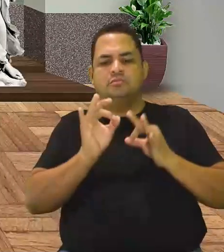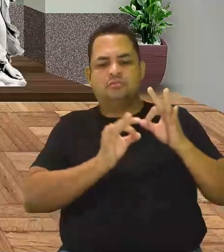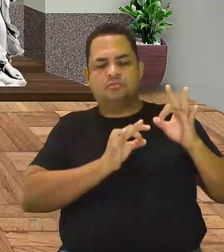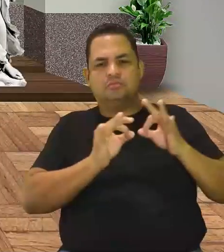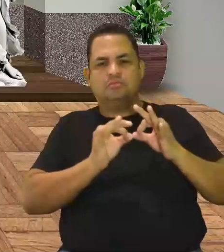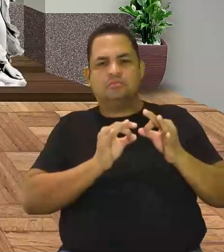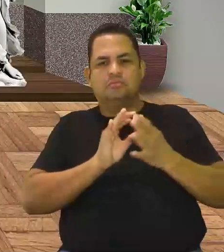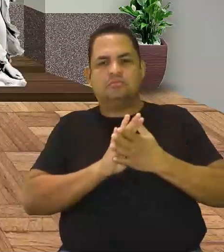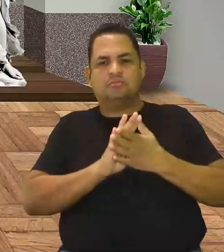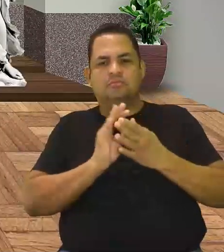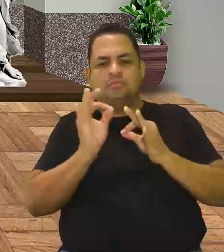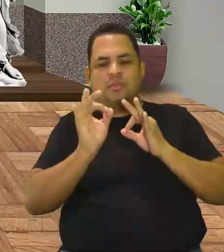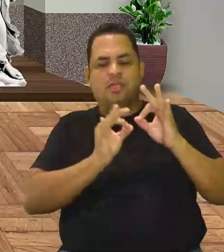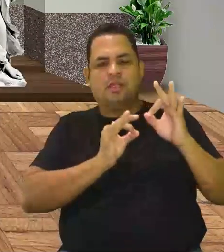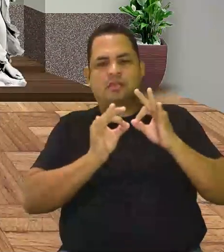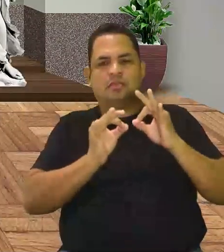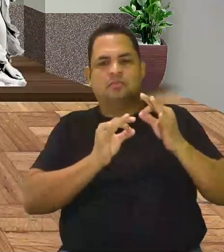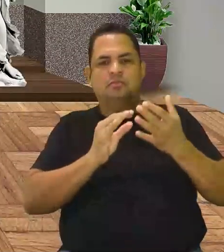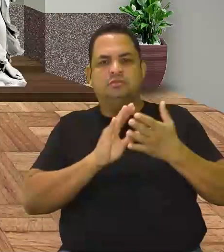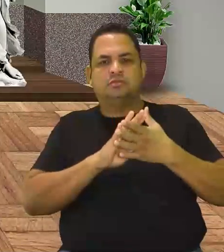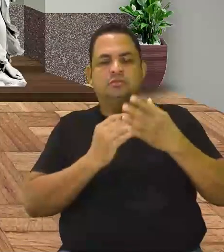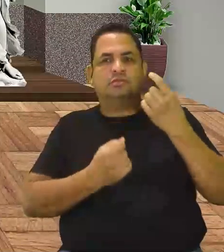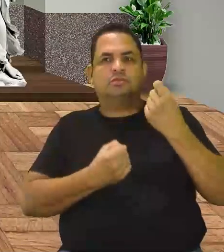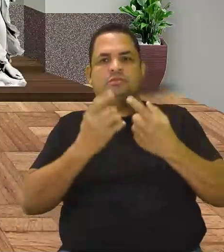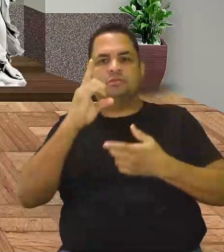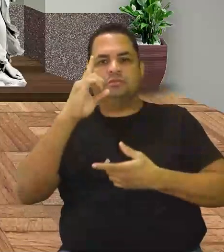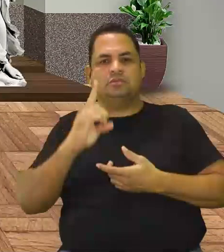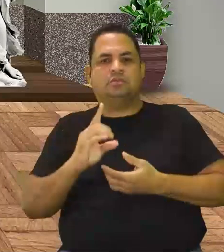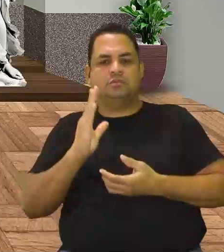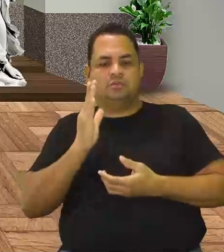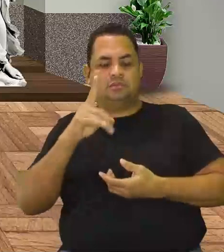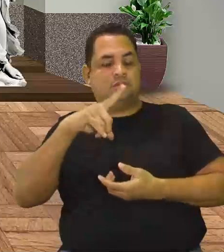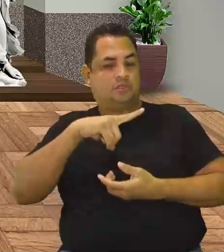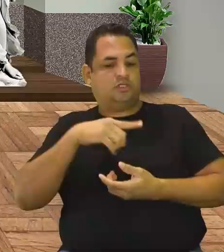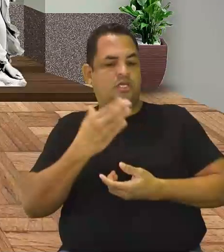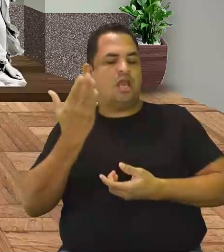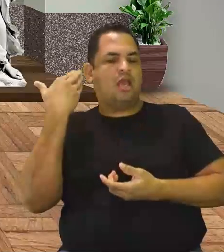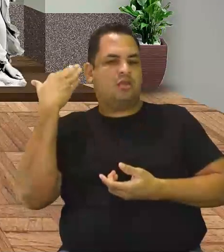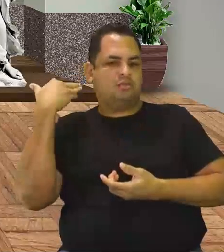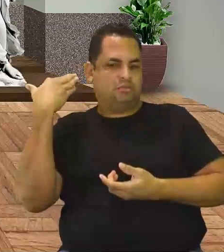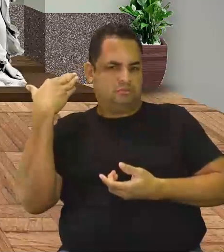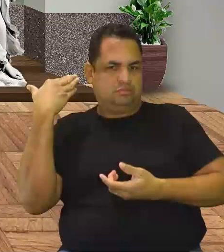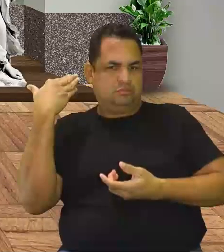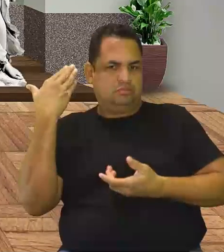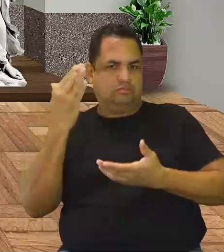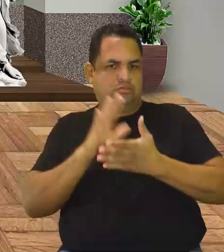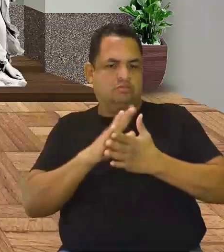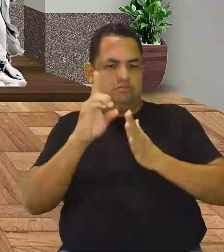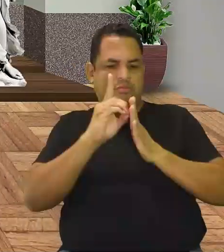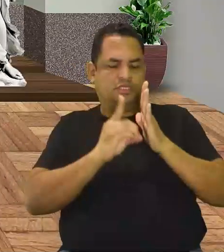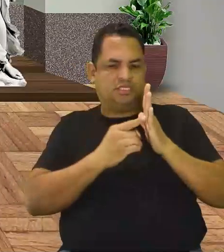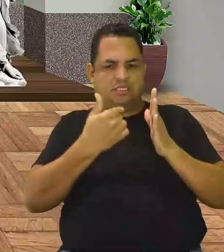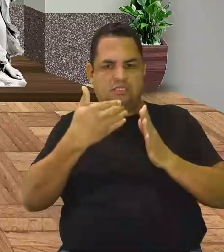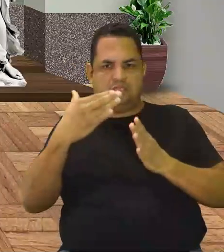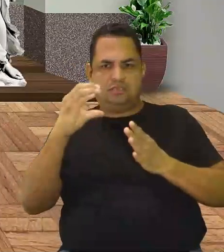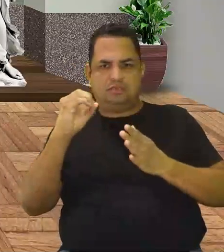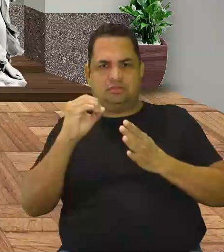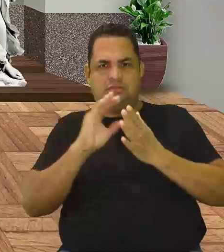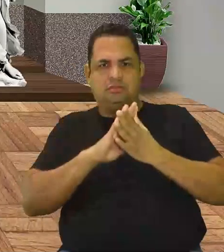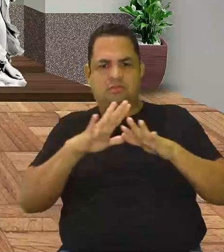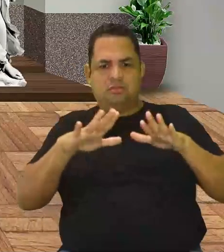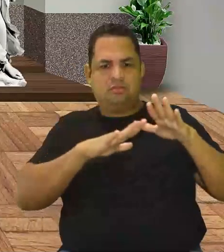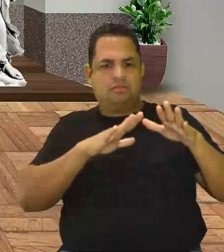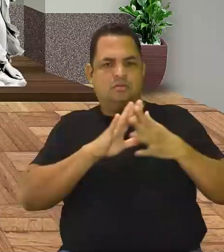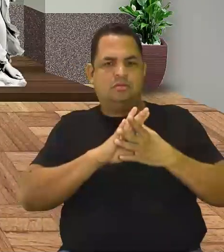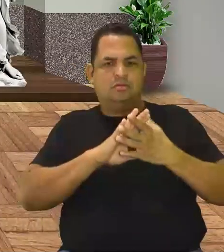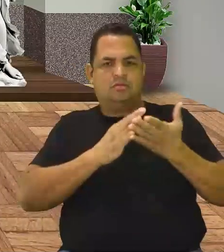consolidados, ele vai consolidar. É claro, alguns direitos trabalhistas já existiam, tá? Já existiam na década de 20, os movimentos sindicais,